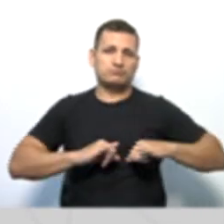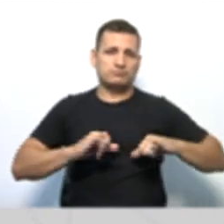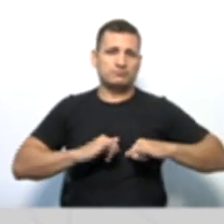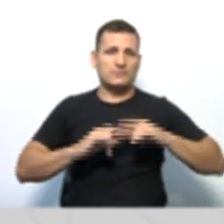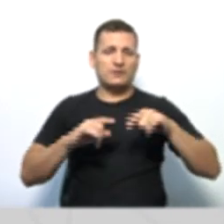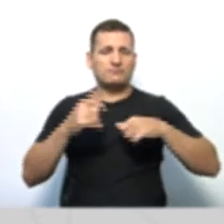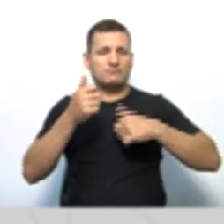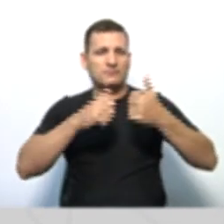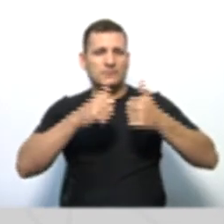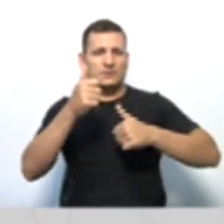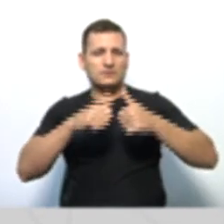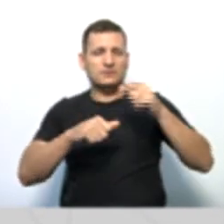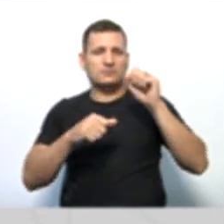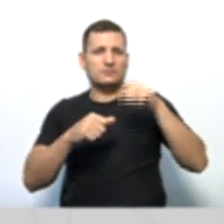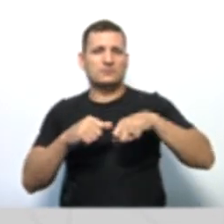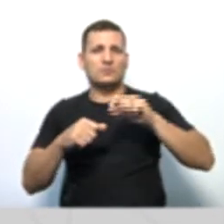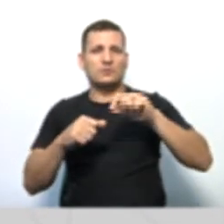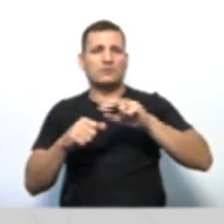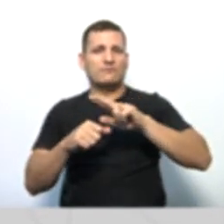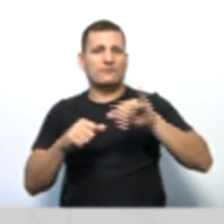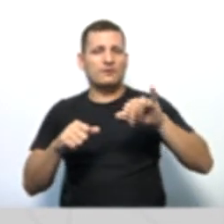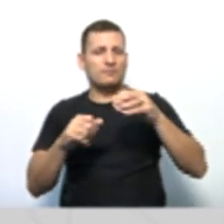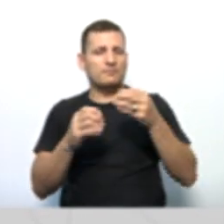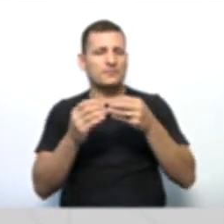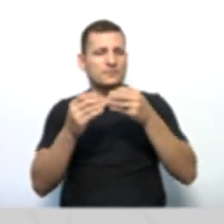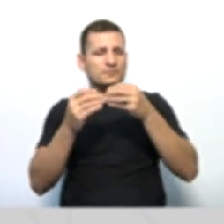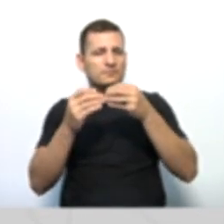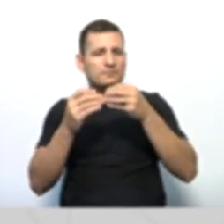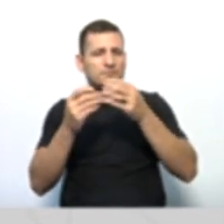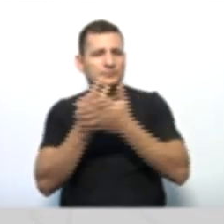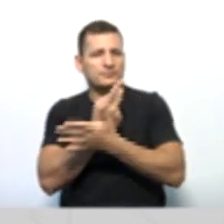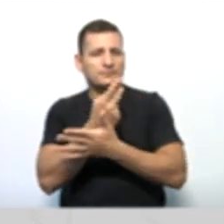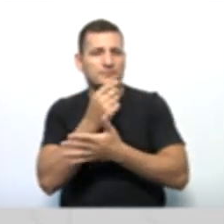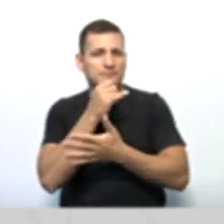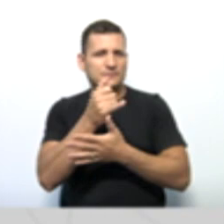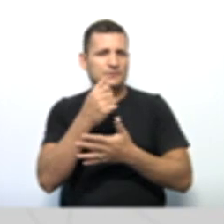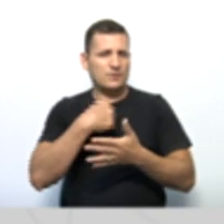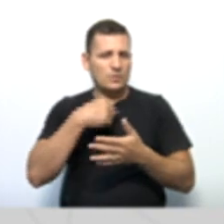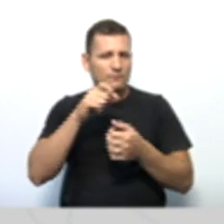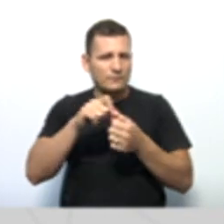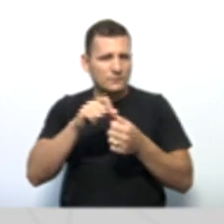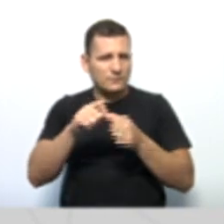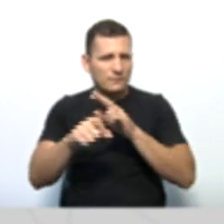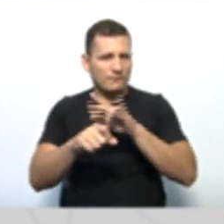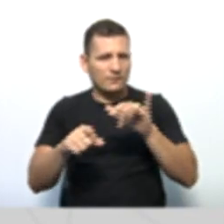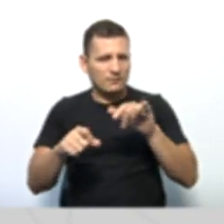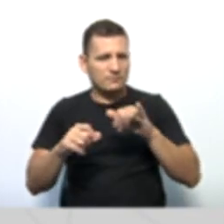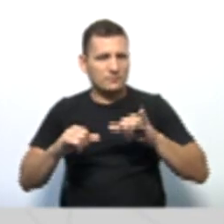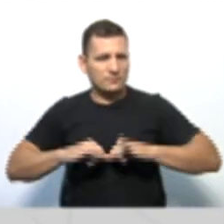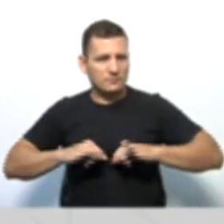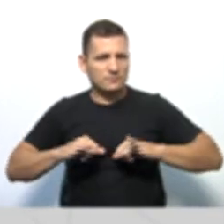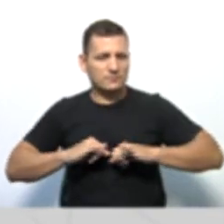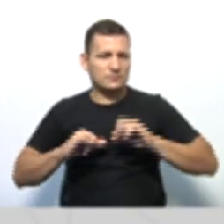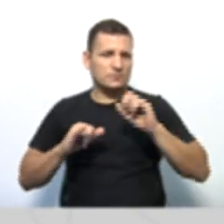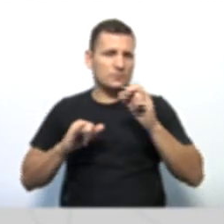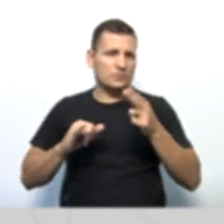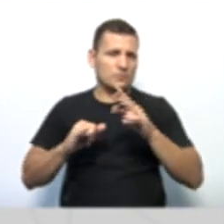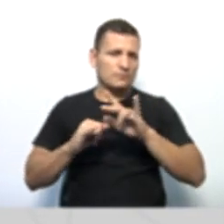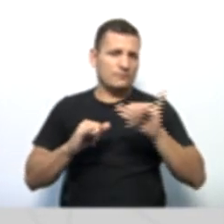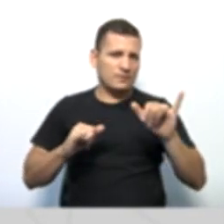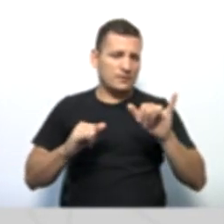avaliação mesmo do que vai provocar a ação. Será que aquilo que eu fizer vai causar sofrimento ou vai